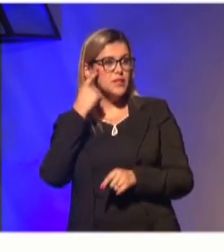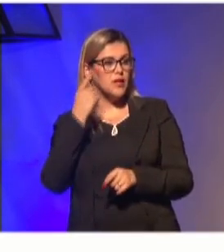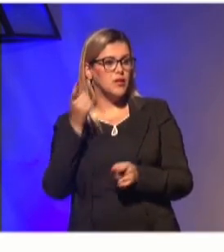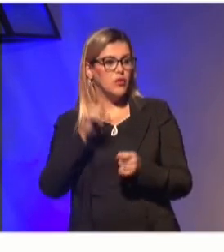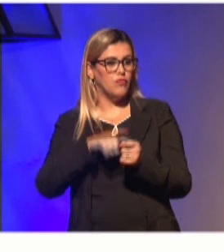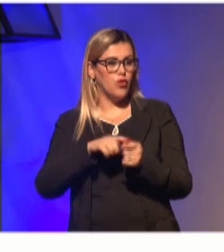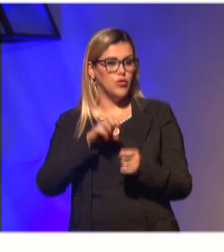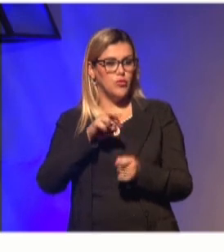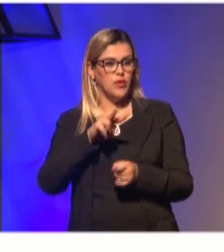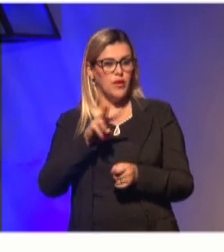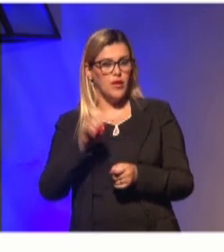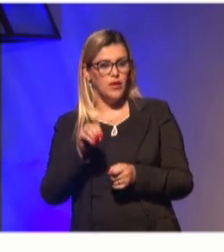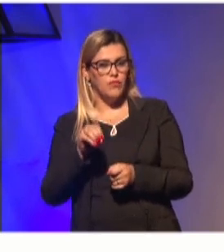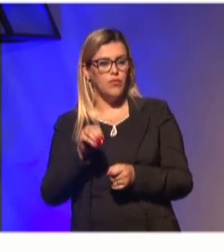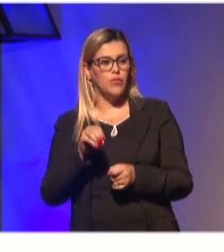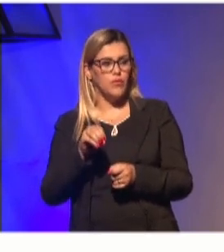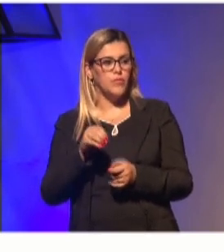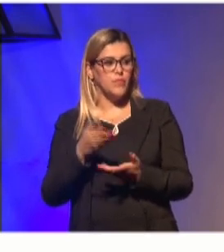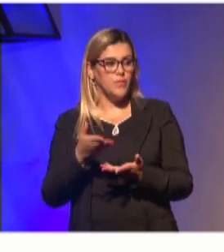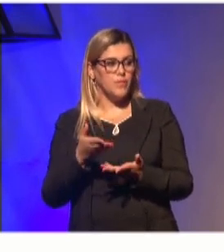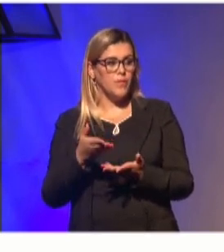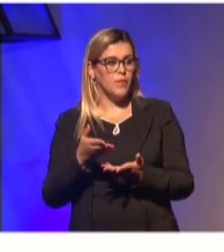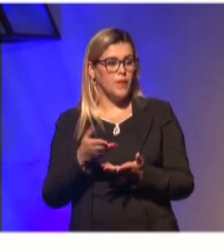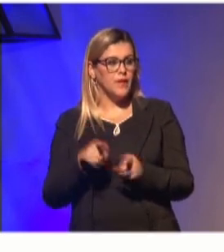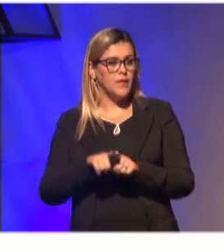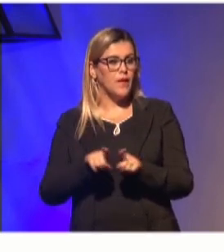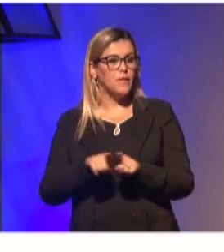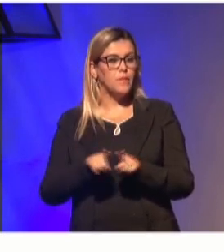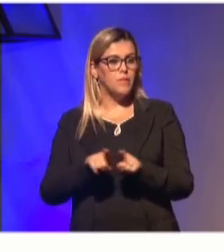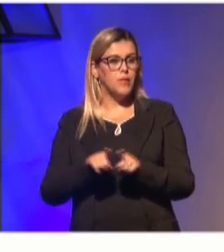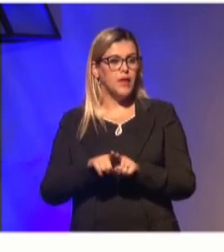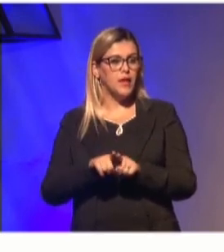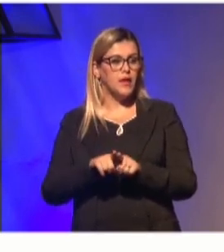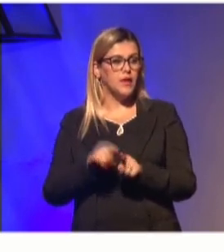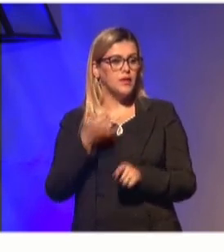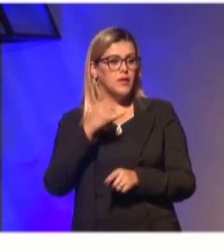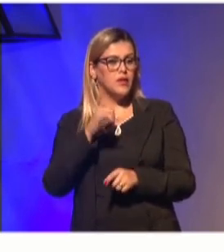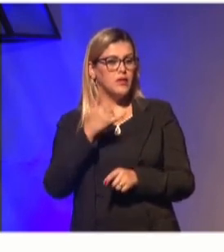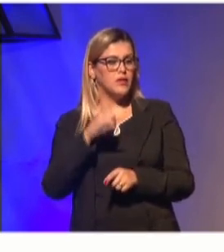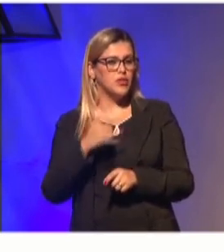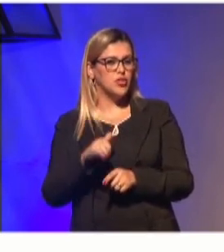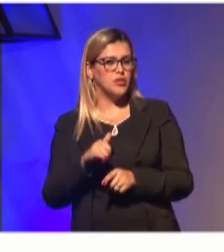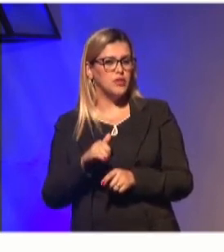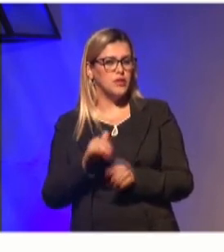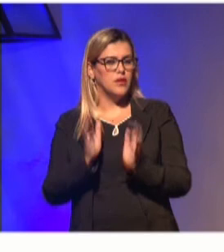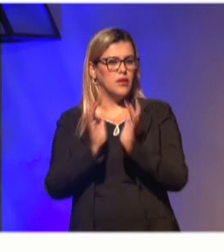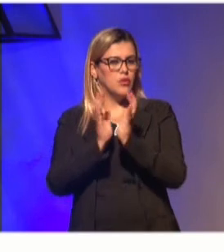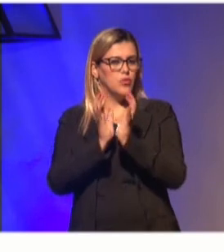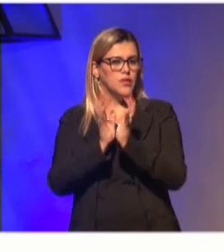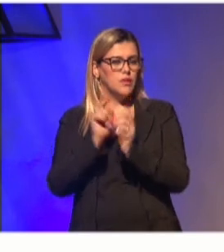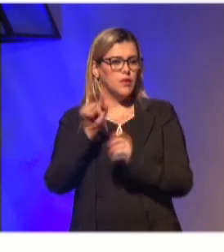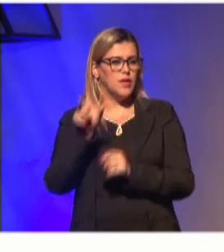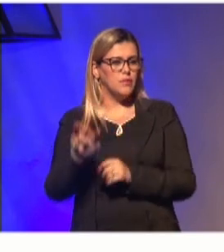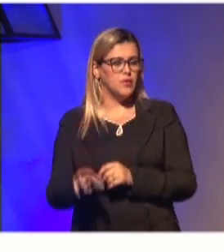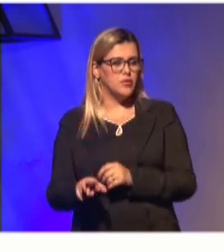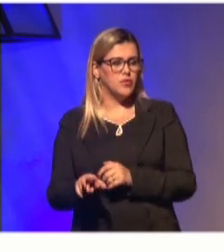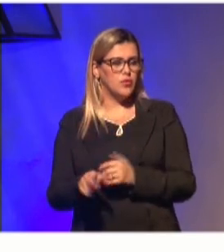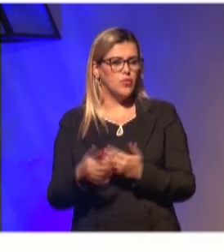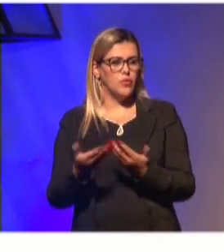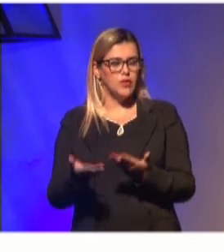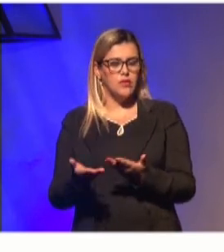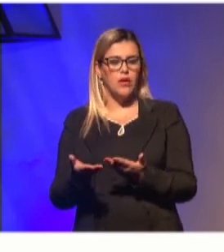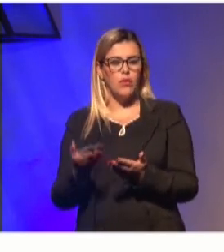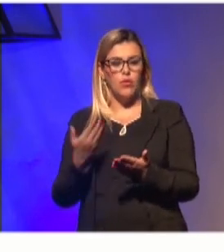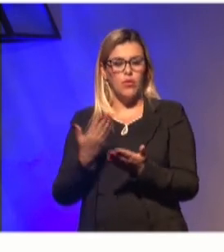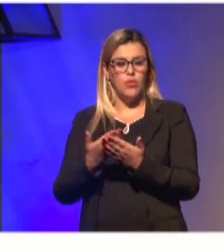meu nervo, em reconstruir o meu cabo, pensar também na central elétrica, olhar para o cérebro daquele paciente. Então, o primeiro estudo